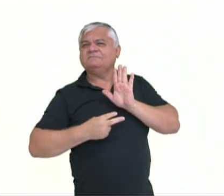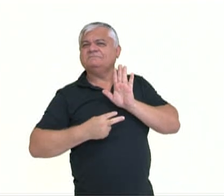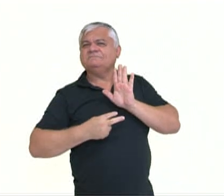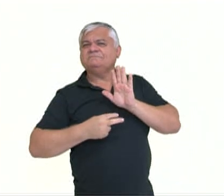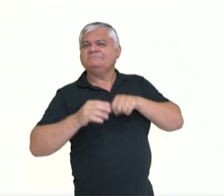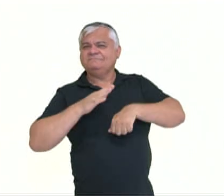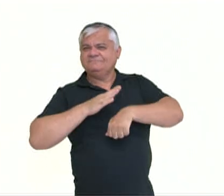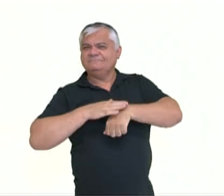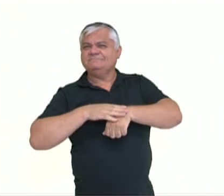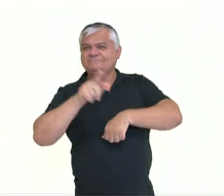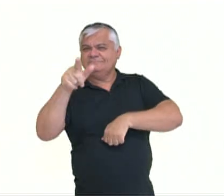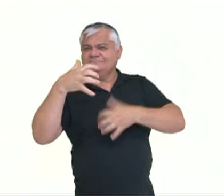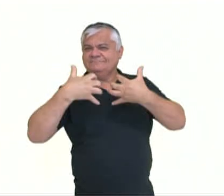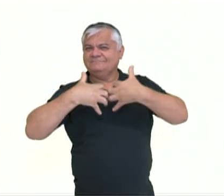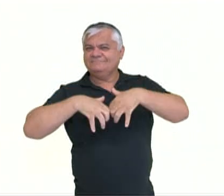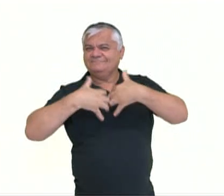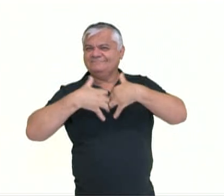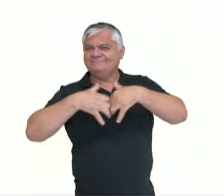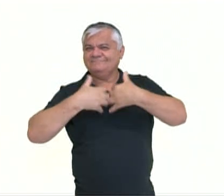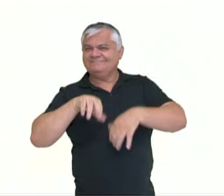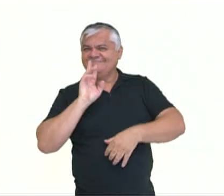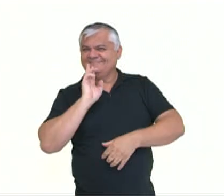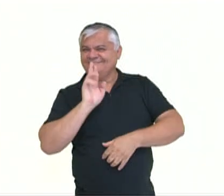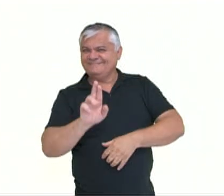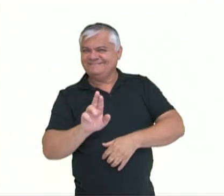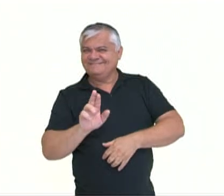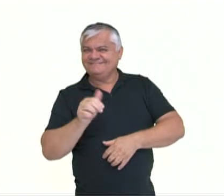Tempinho aí para vocês responderem. Volto já.